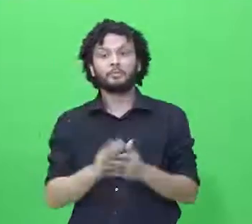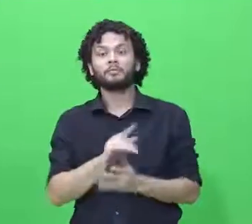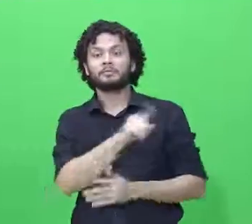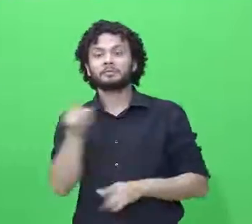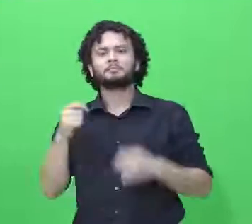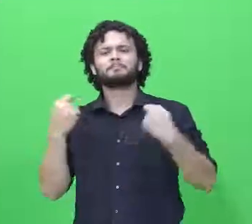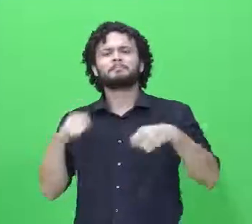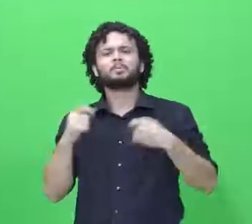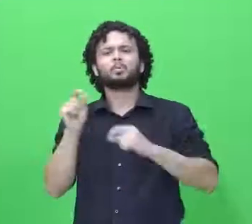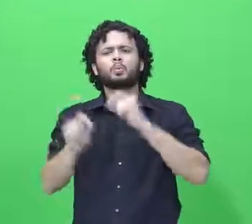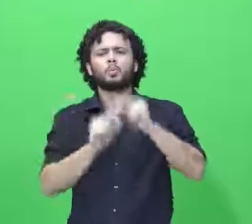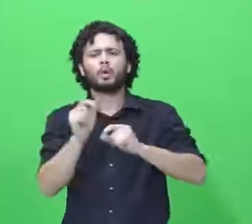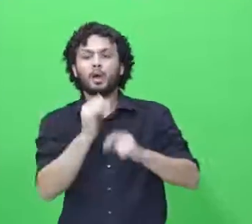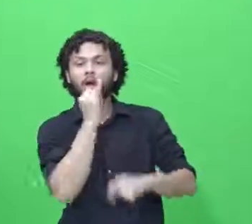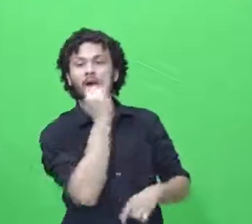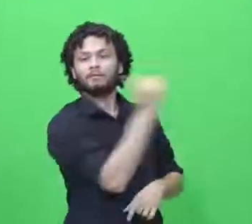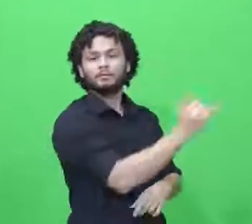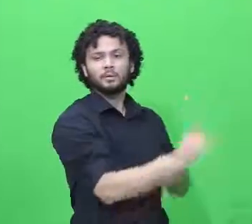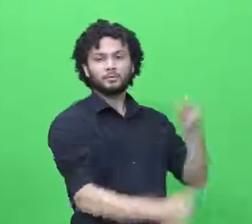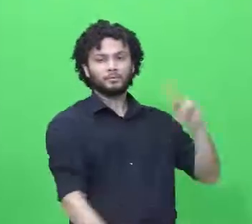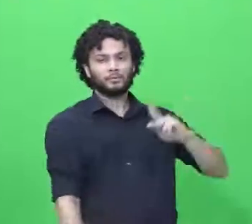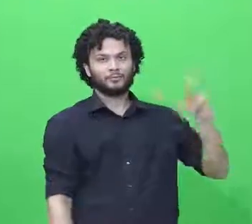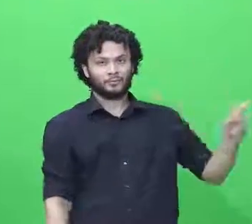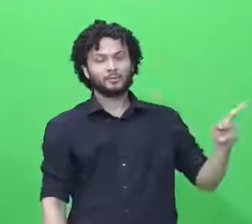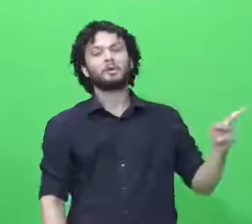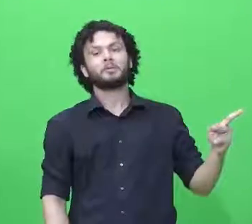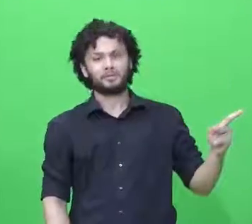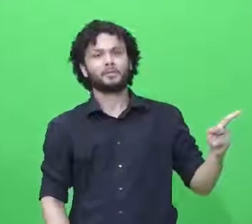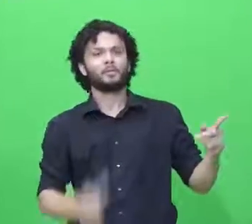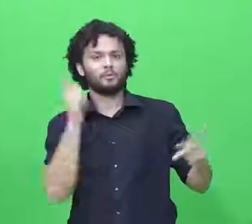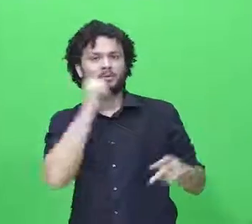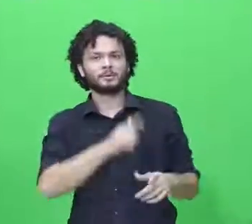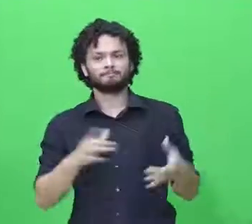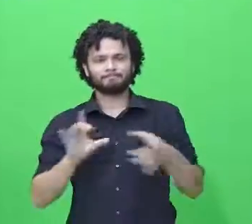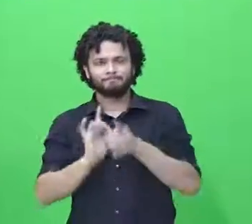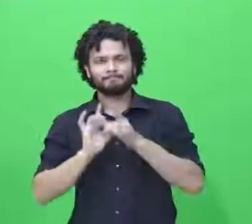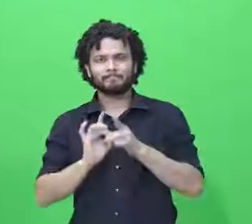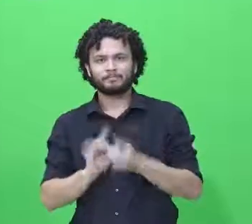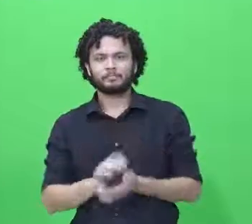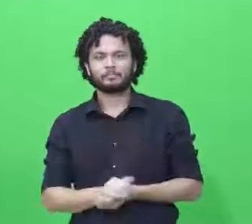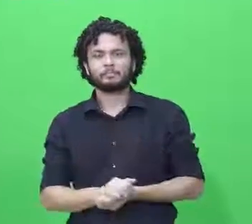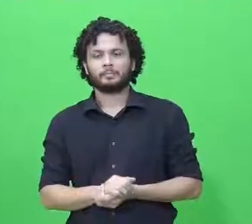vocês provoquem também os professores para participar dessa ação.